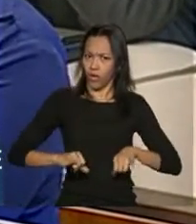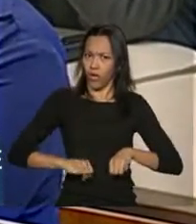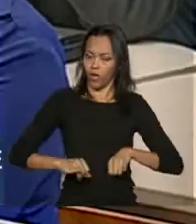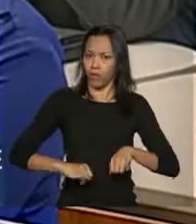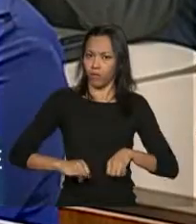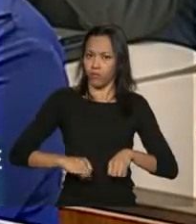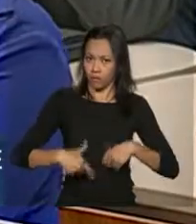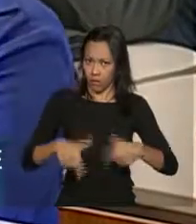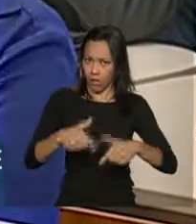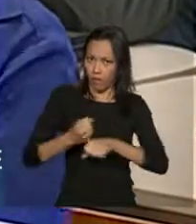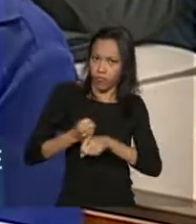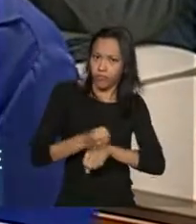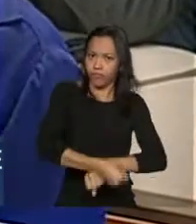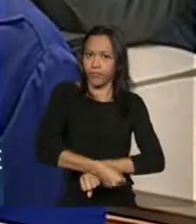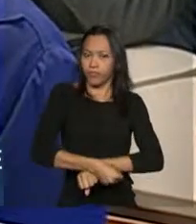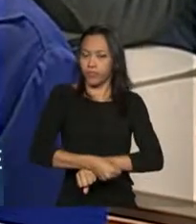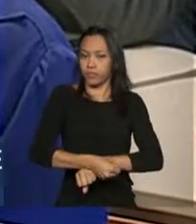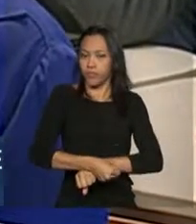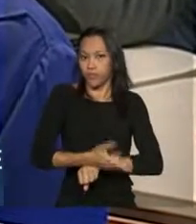coisa ou não é?